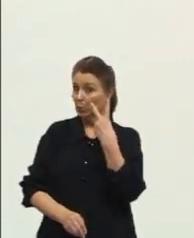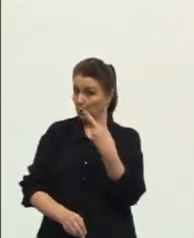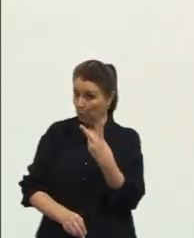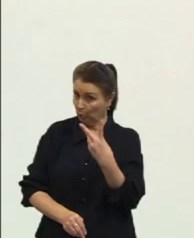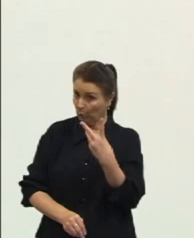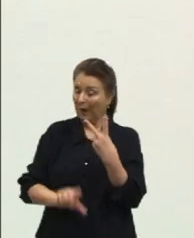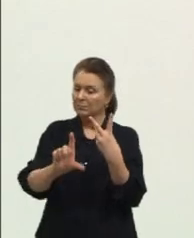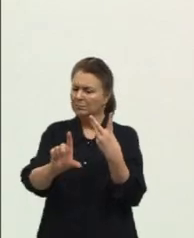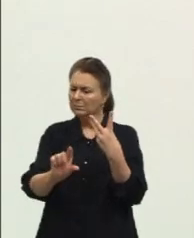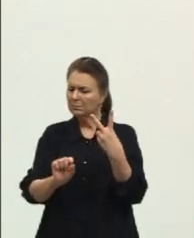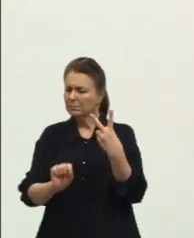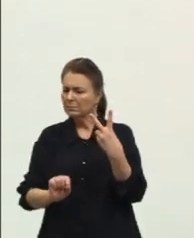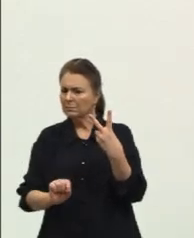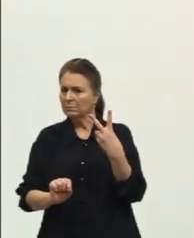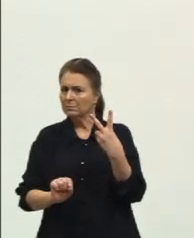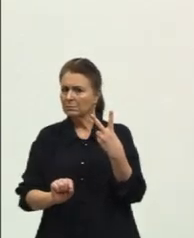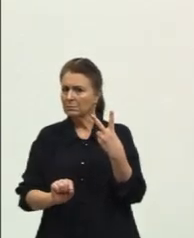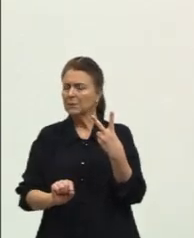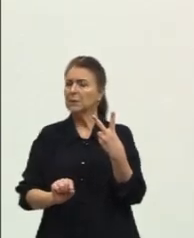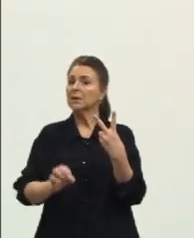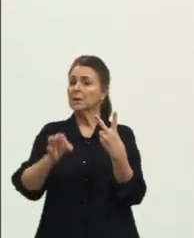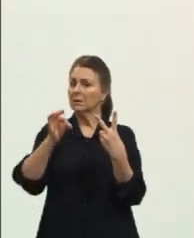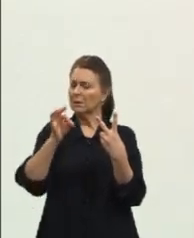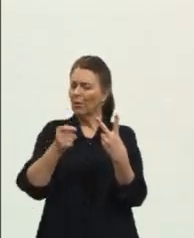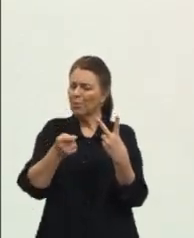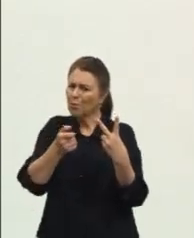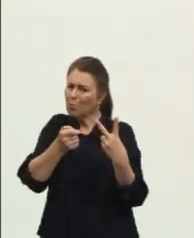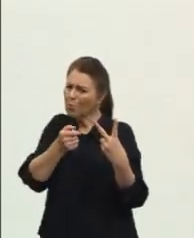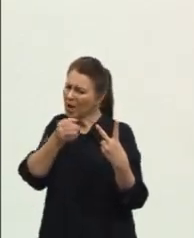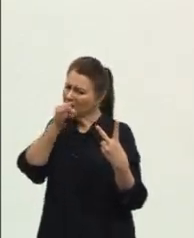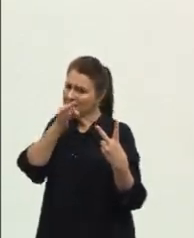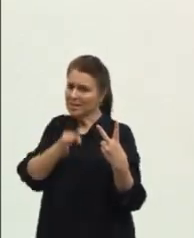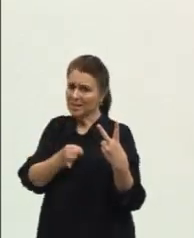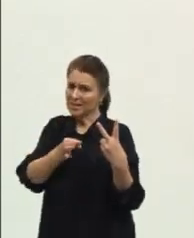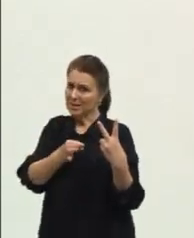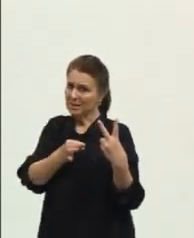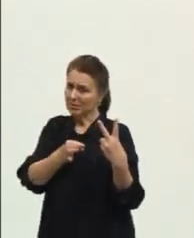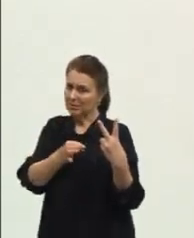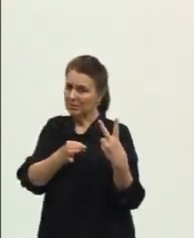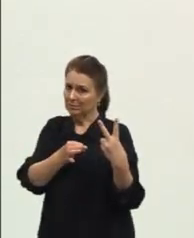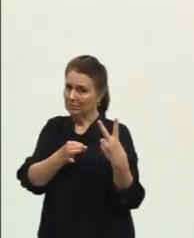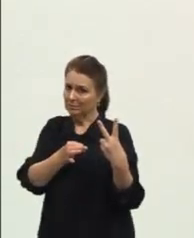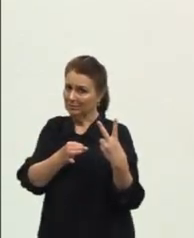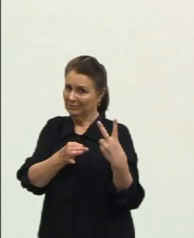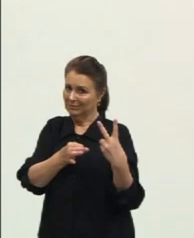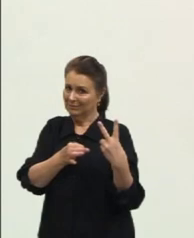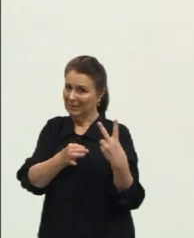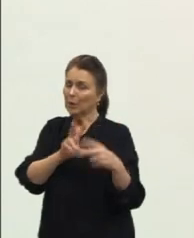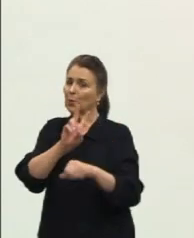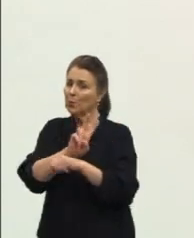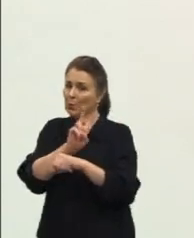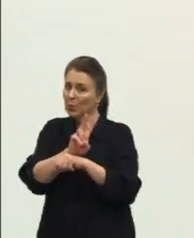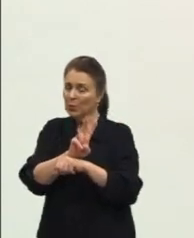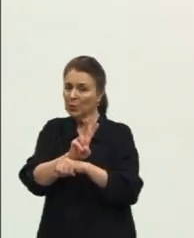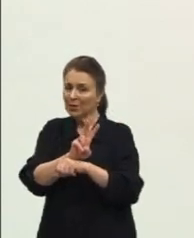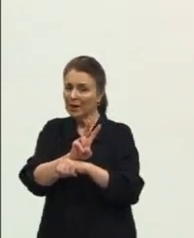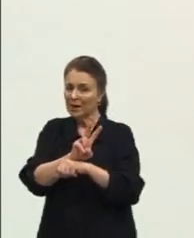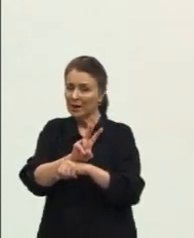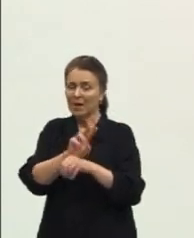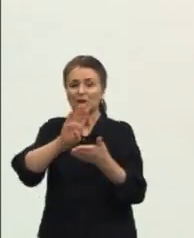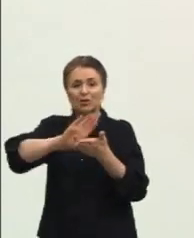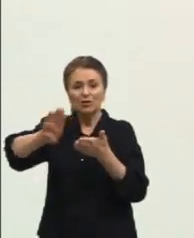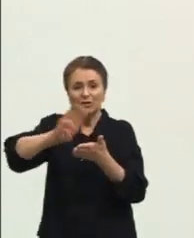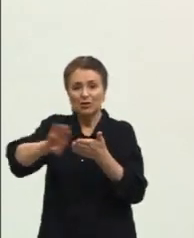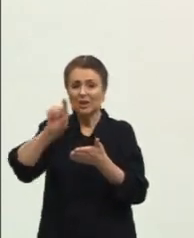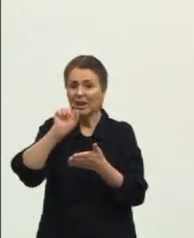alternativas isso é fantástico então te empoderar e diminuir a tua chance errar também é fantástico daqui a pouquinho